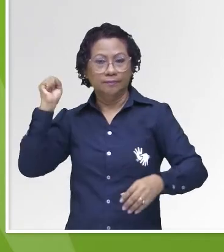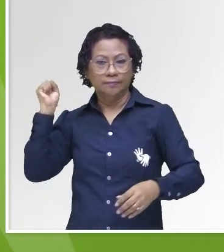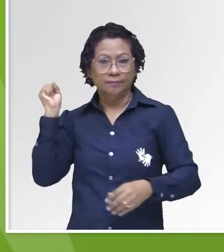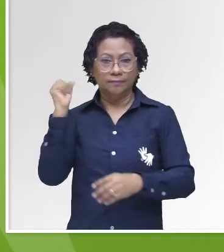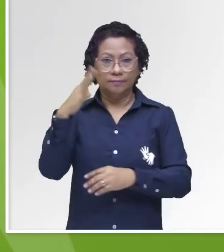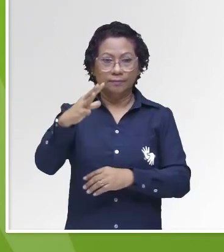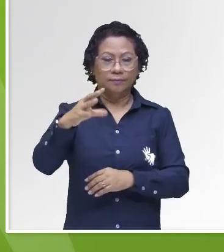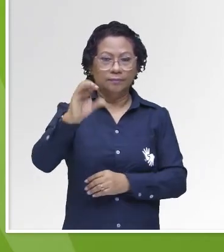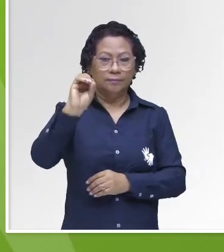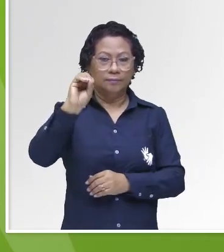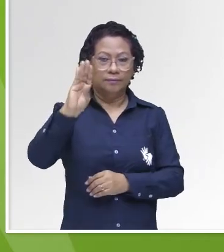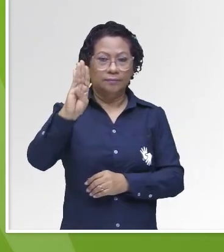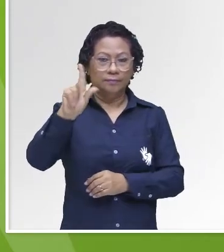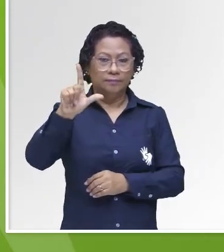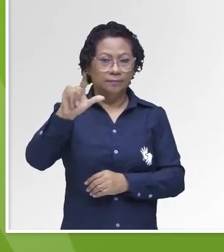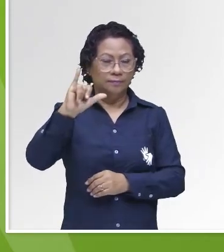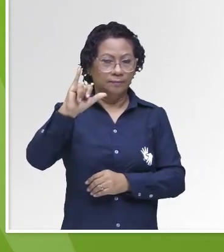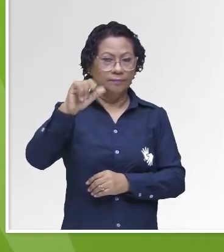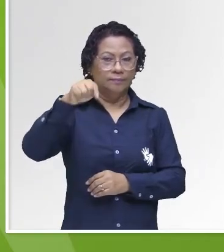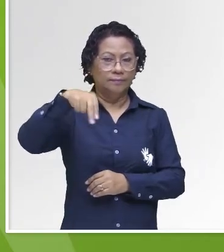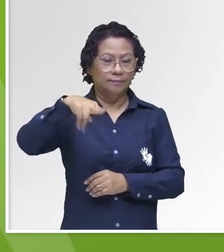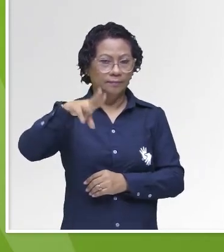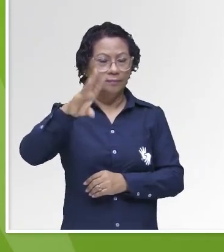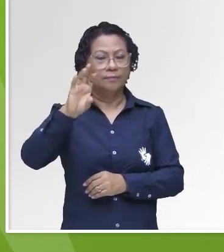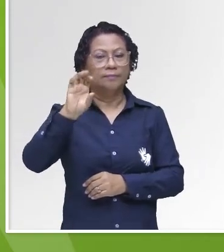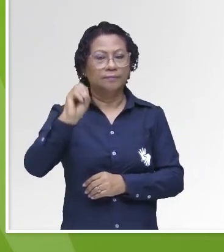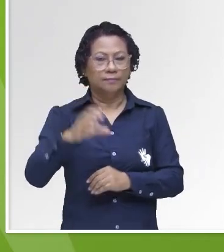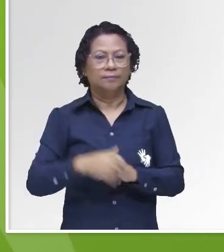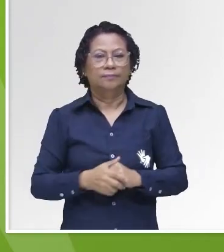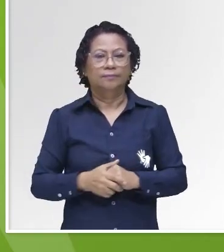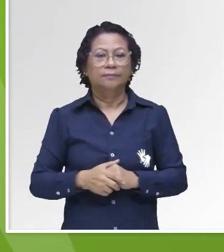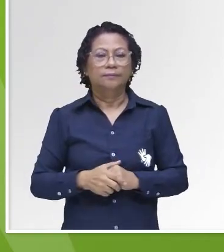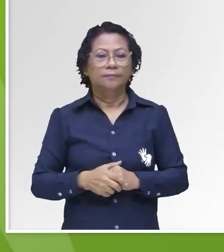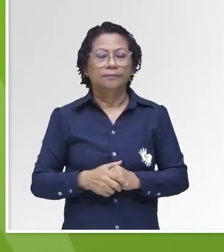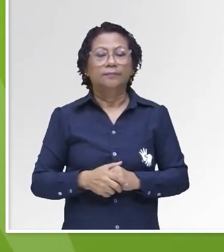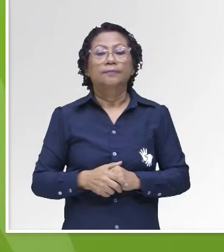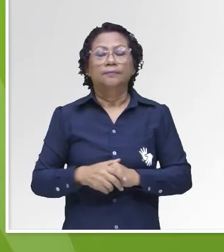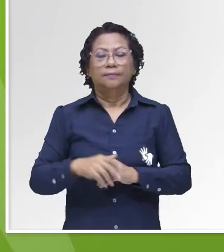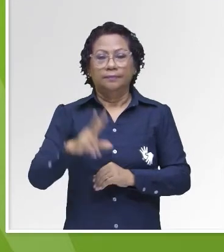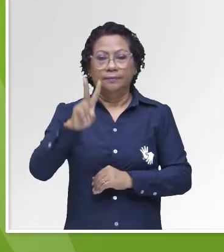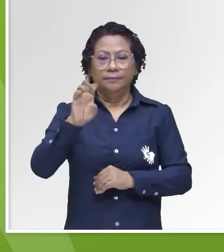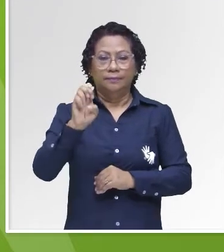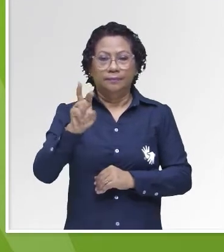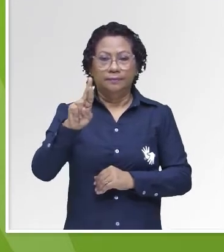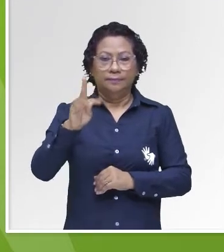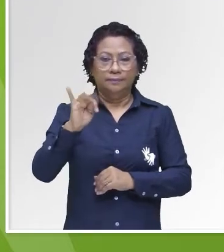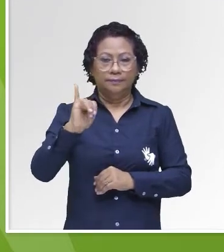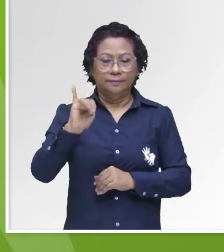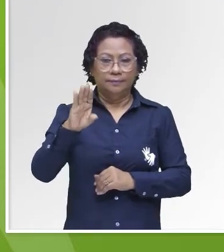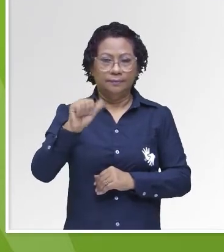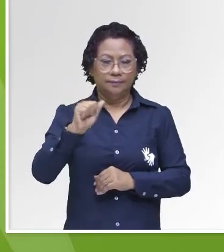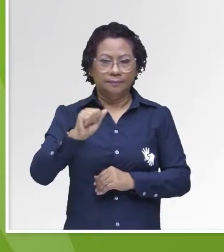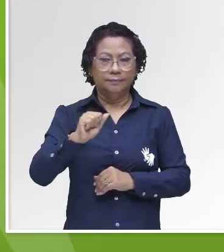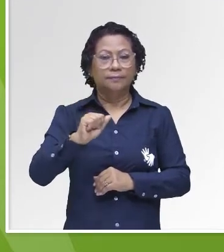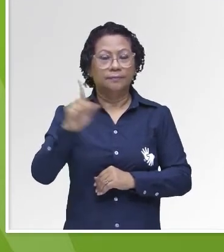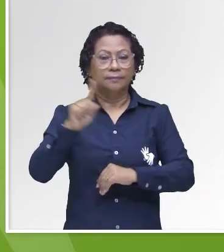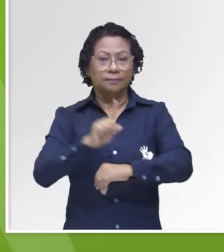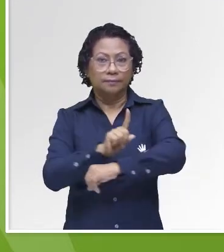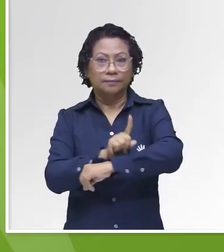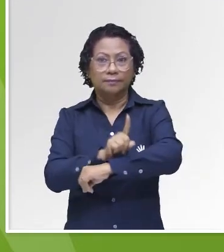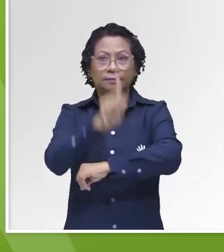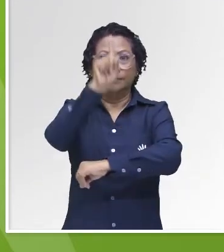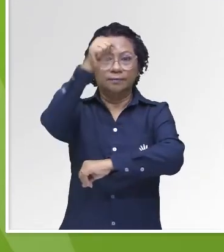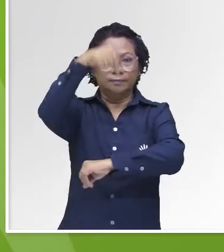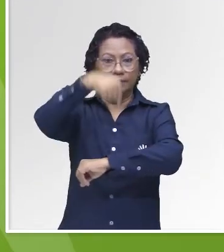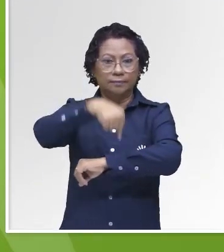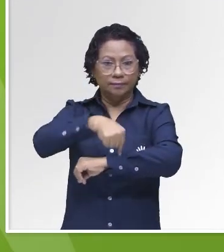oblíquo. Na horizontal, eu tenho um movimento uniforme. E na vertical? No movimento vertical, o movimento